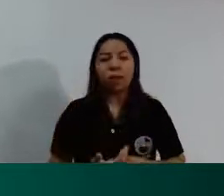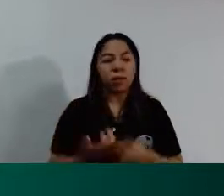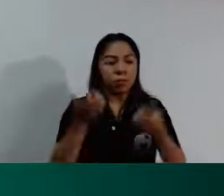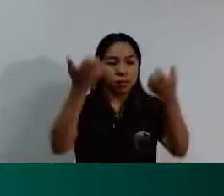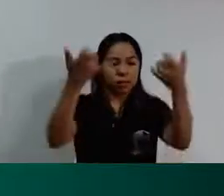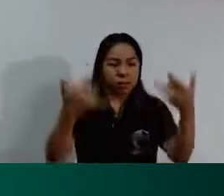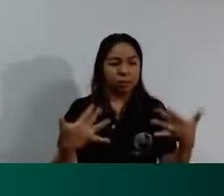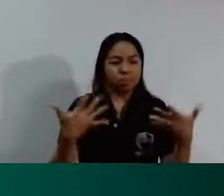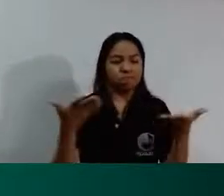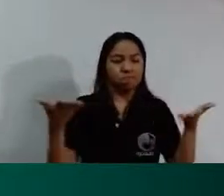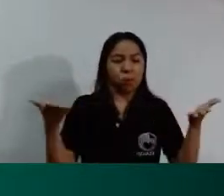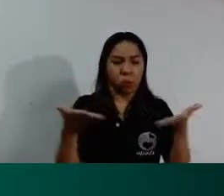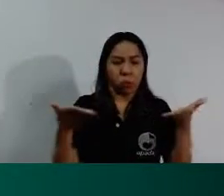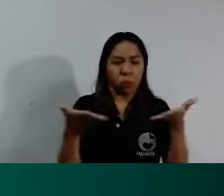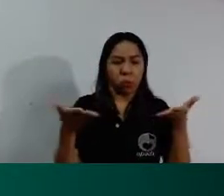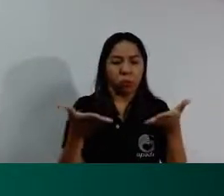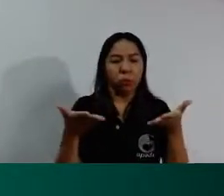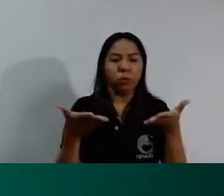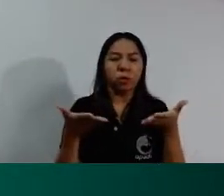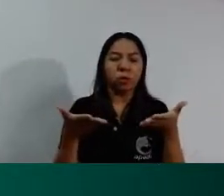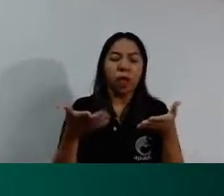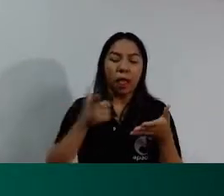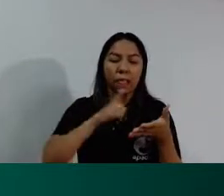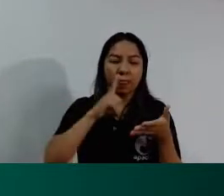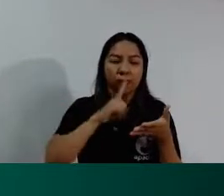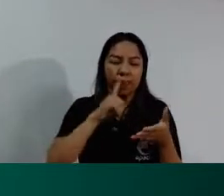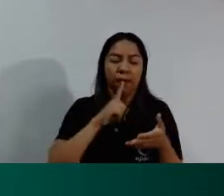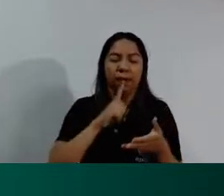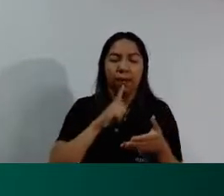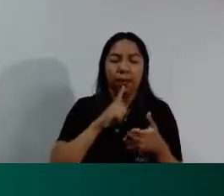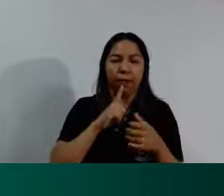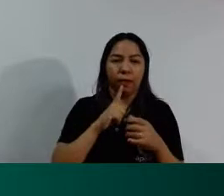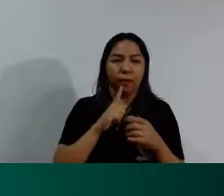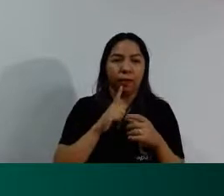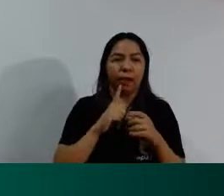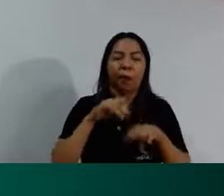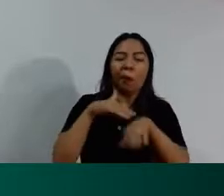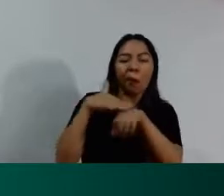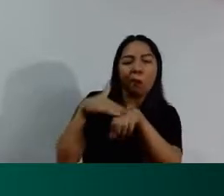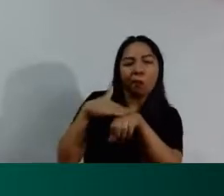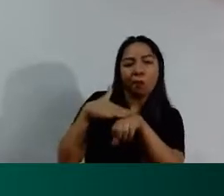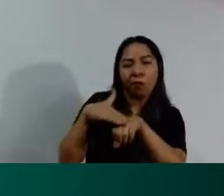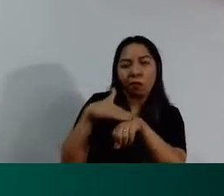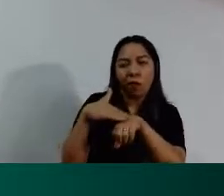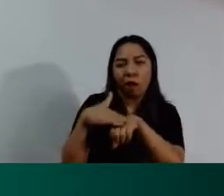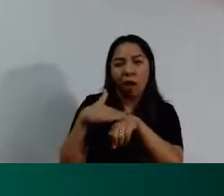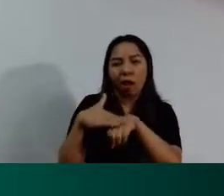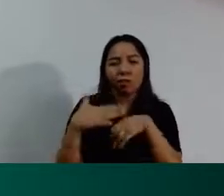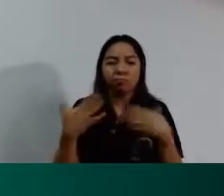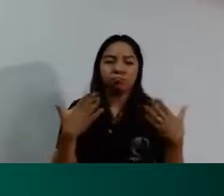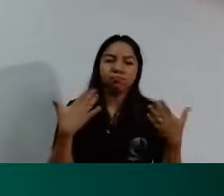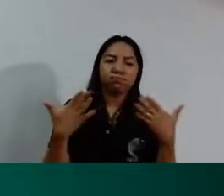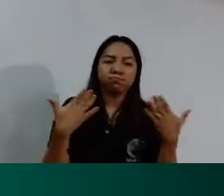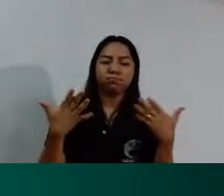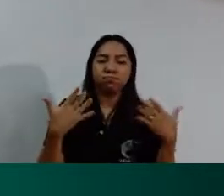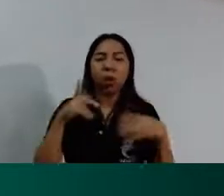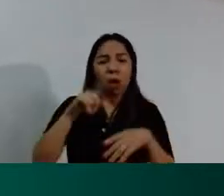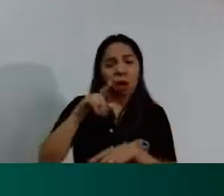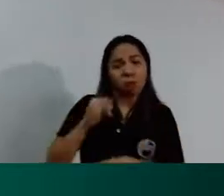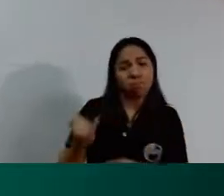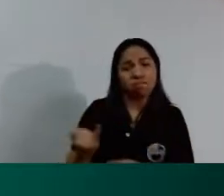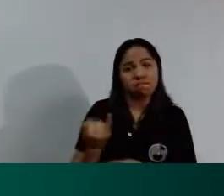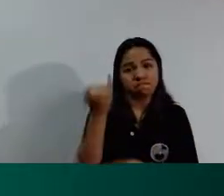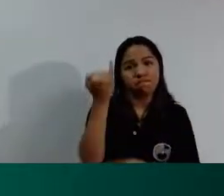gente atividade que a gente vai fazer a conversa que a gente vai ter hoje é da mais alta